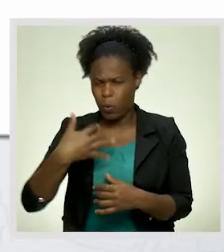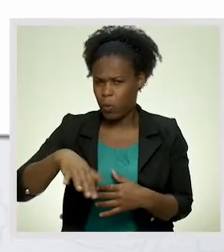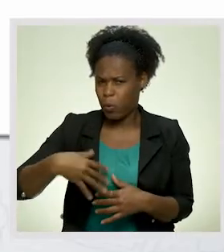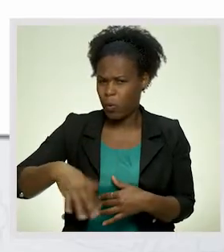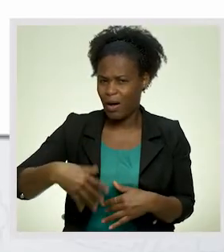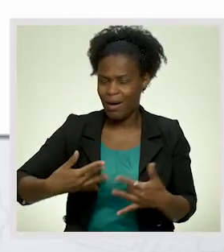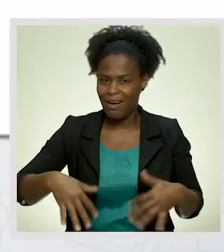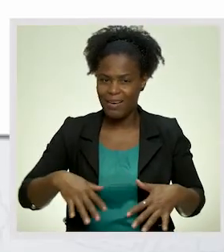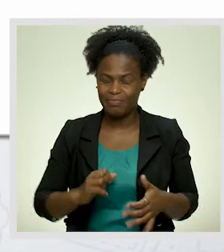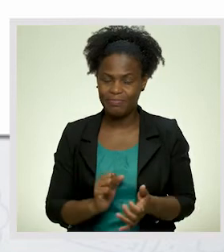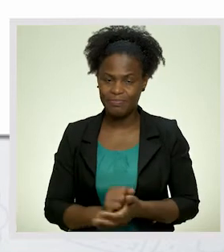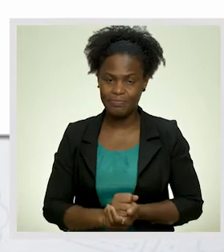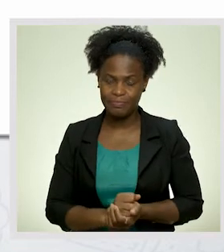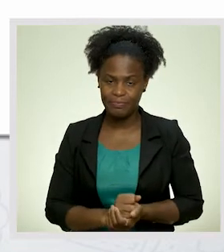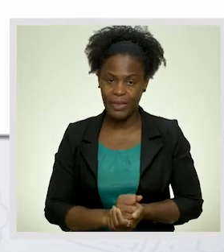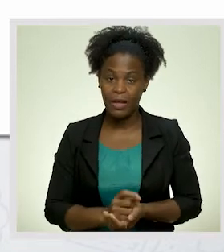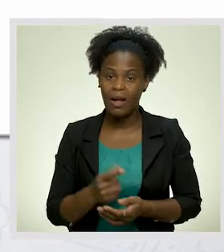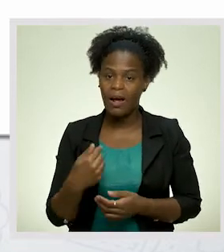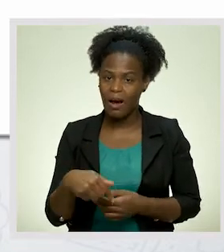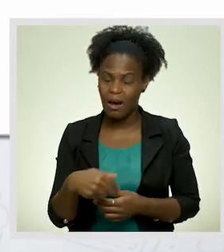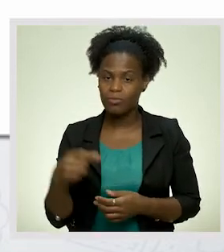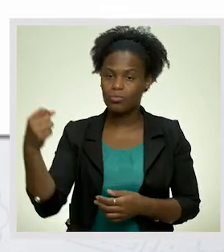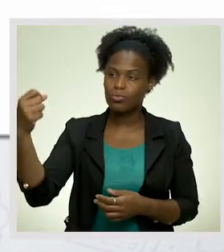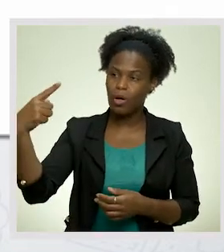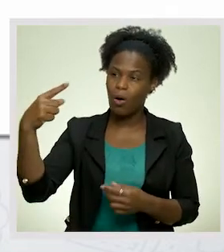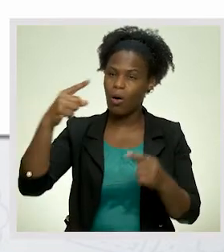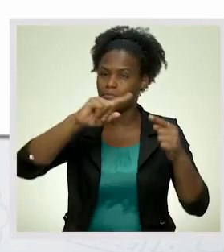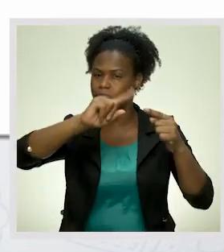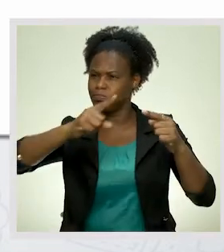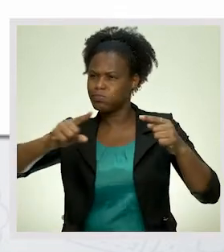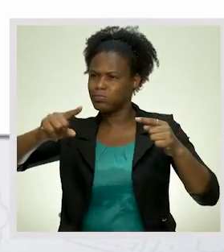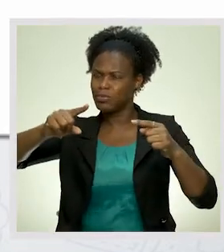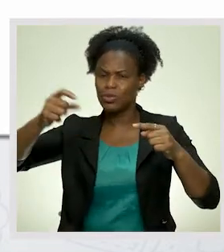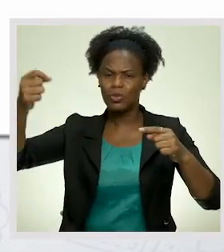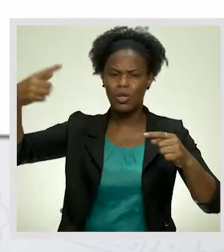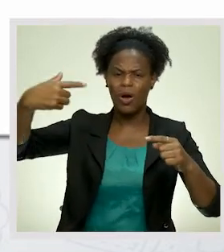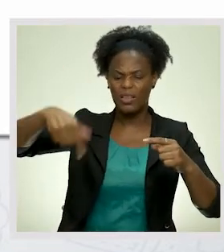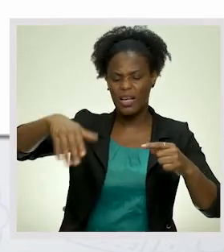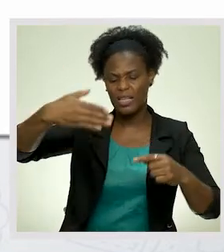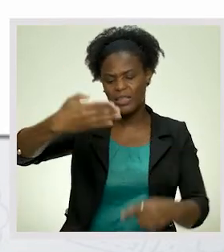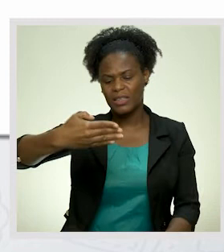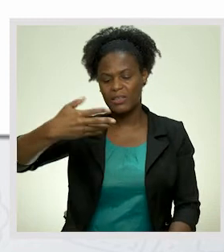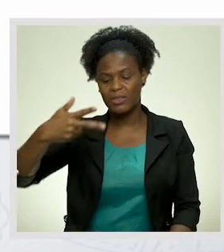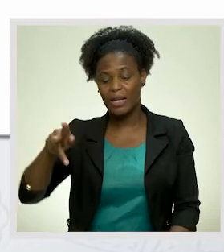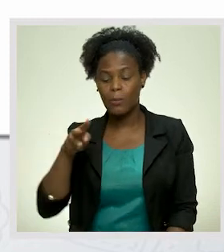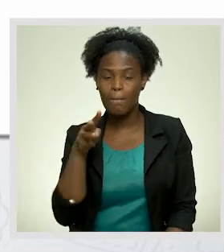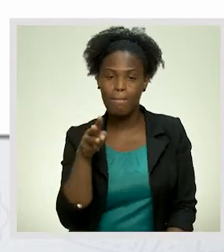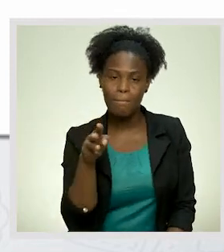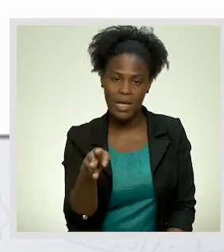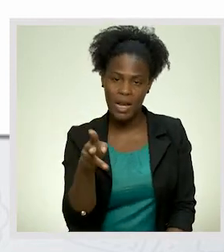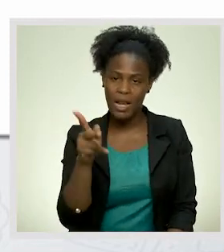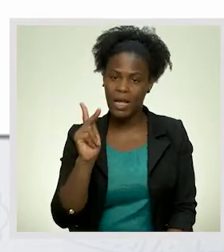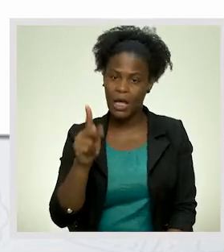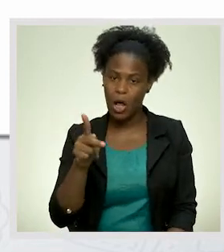gente. Possui um raio de aproximadamente 700 mil